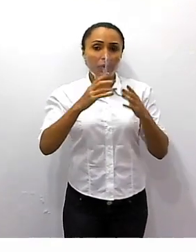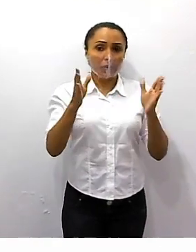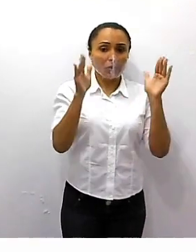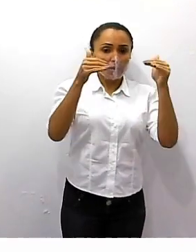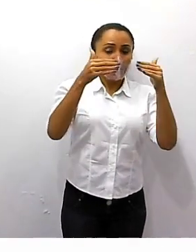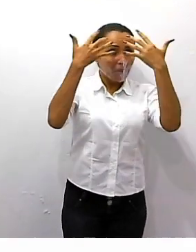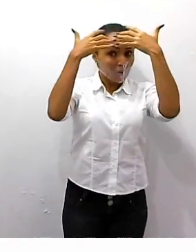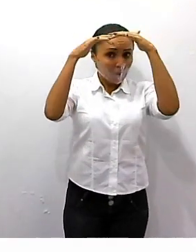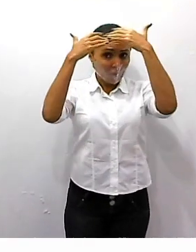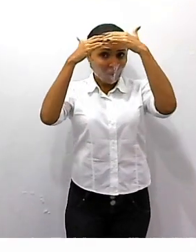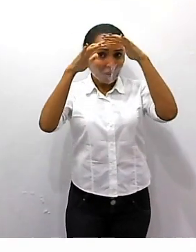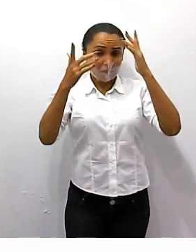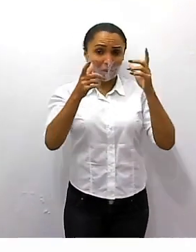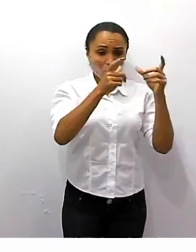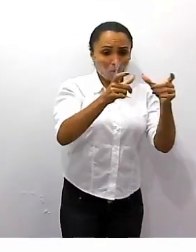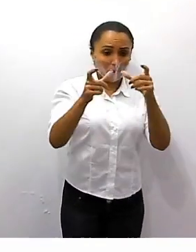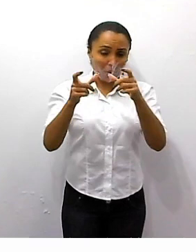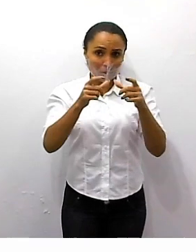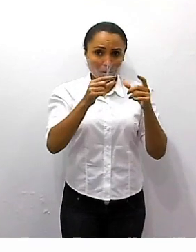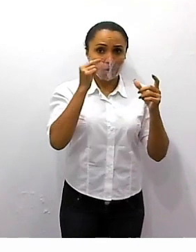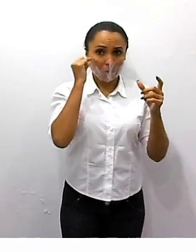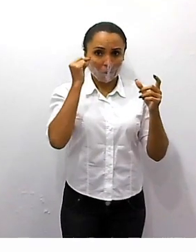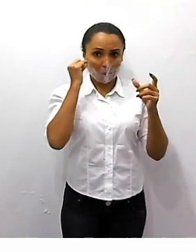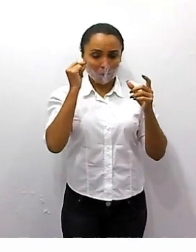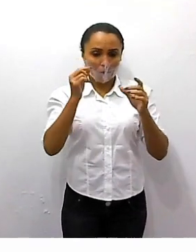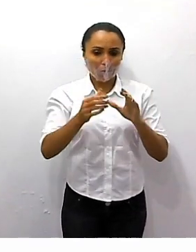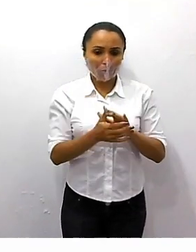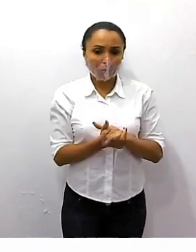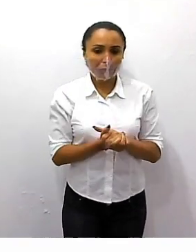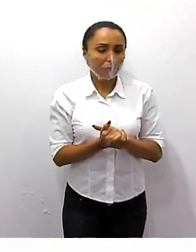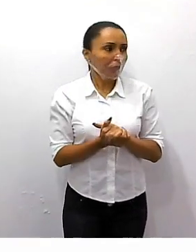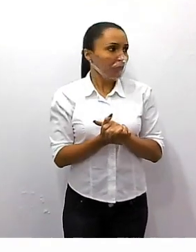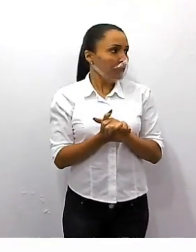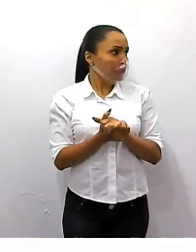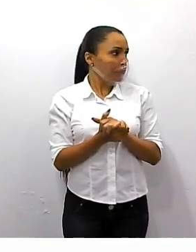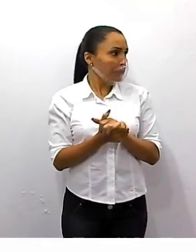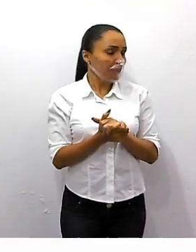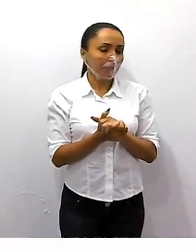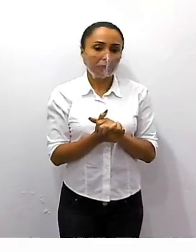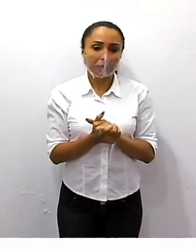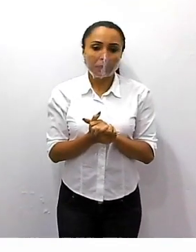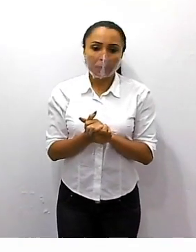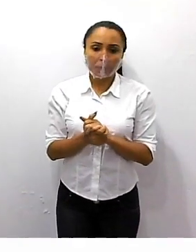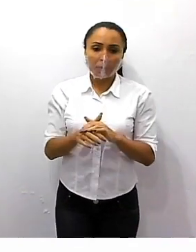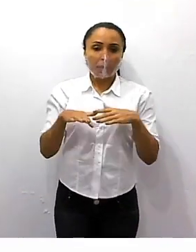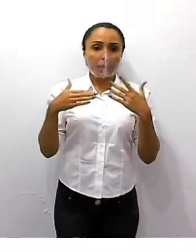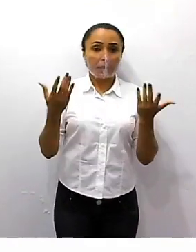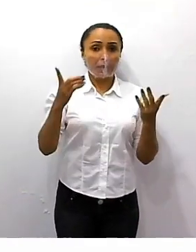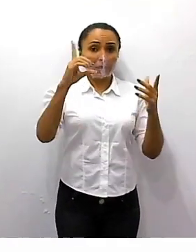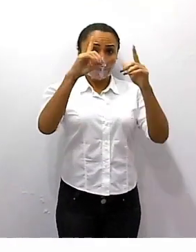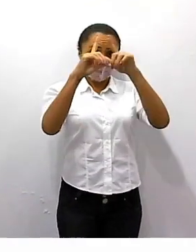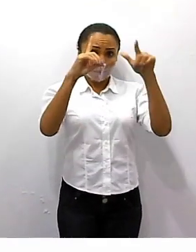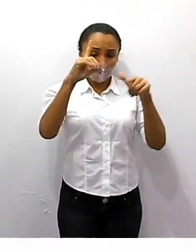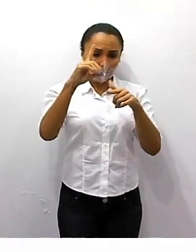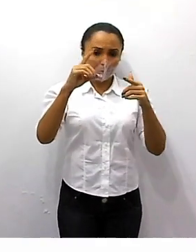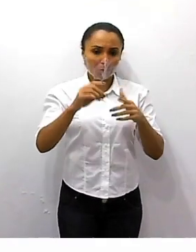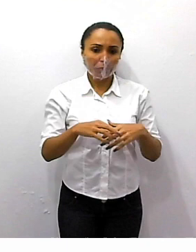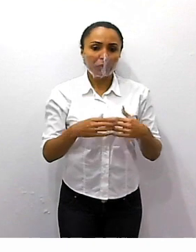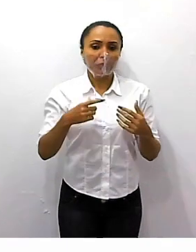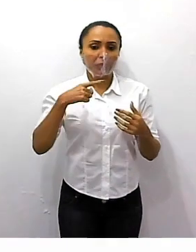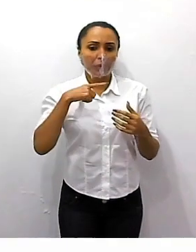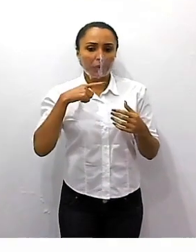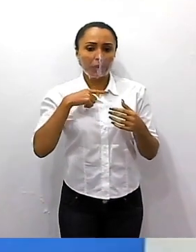cérebro para que não haja vocalização dos ratos. Eu vou nessa, viu? Acho que é letra C, vamos ver. Letra D, tenho ali,